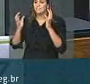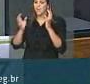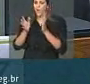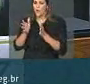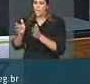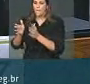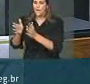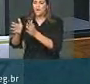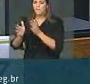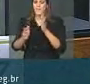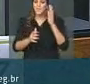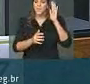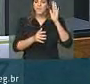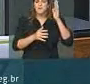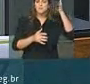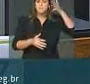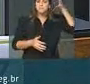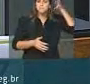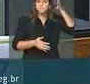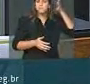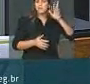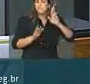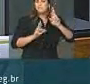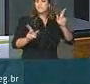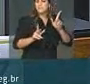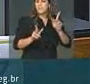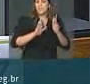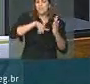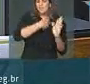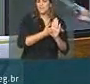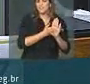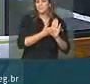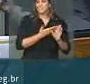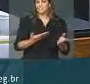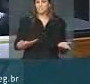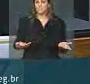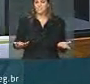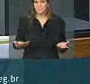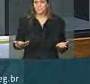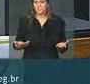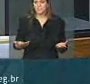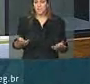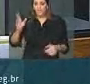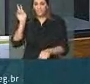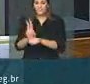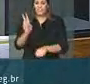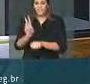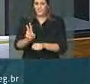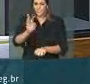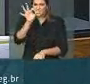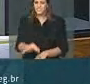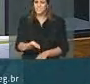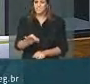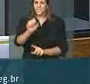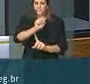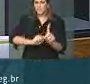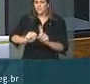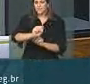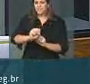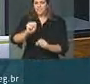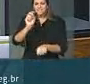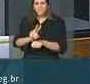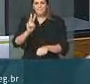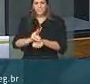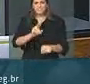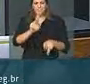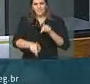Defender a sociedade, defender o contribuinte, defender o trabalhador que paga imposto de